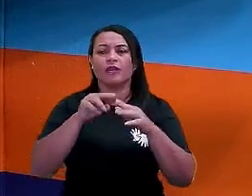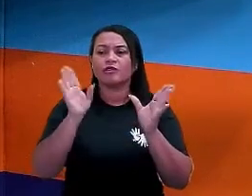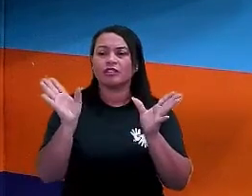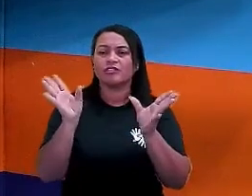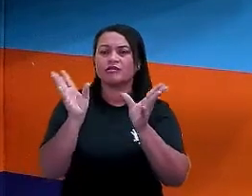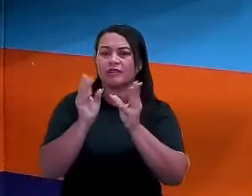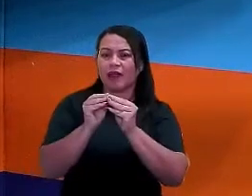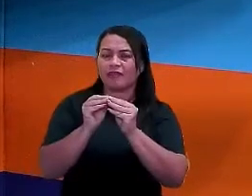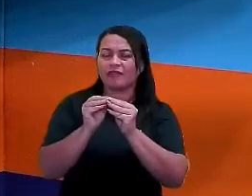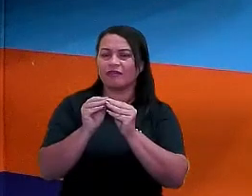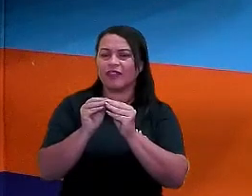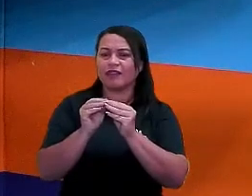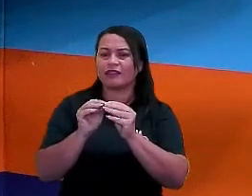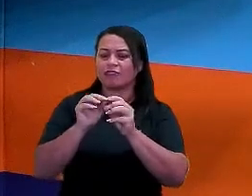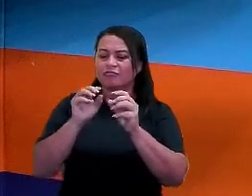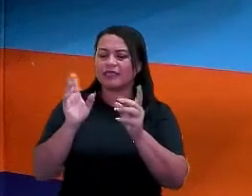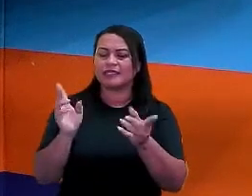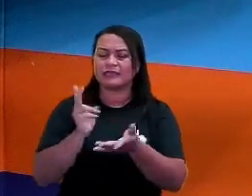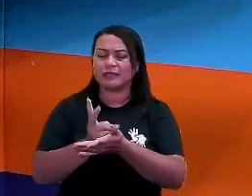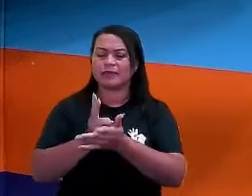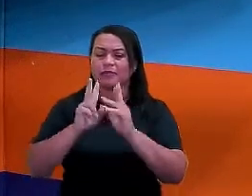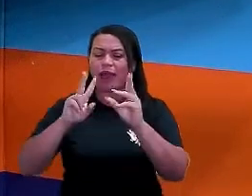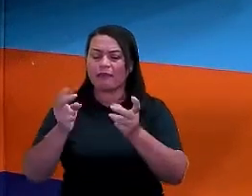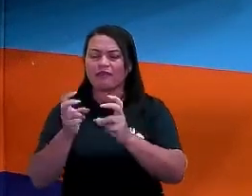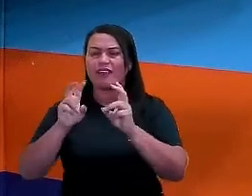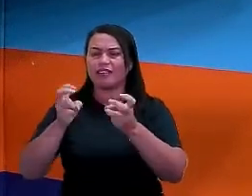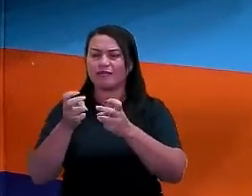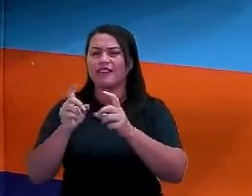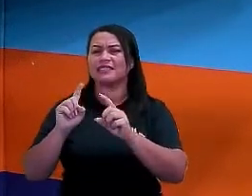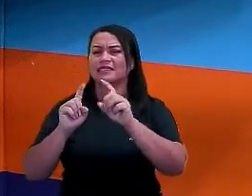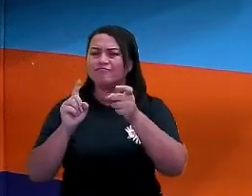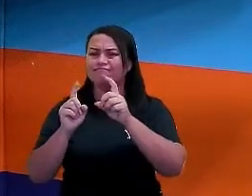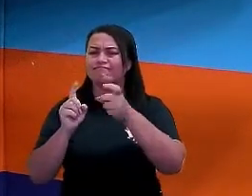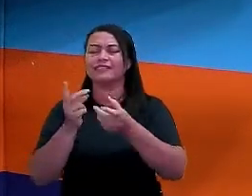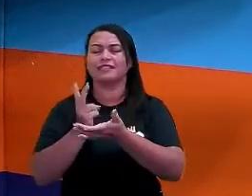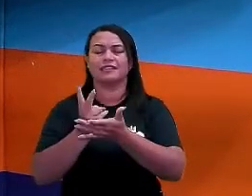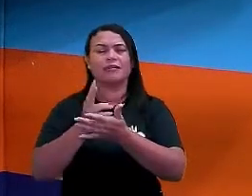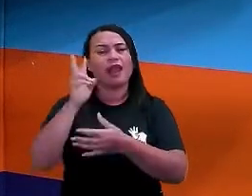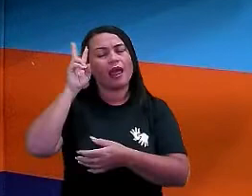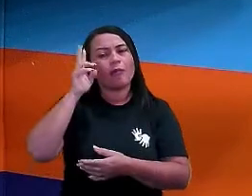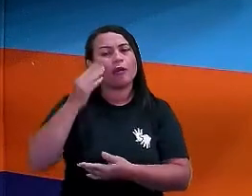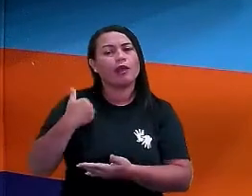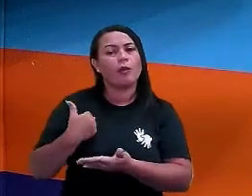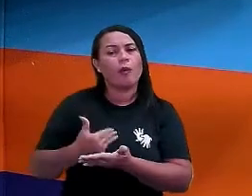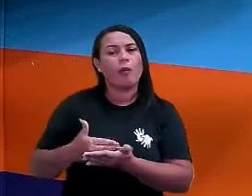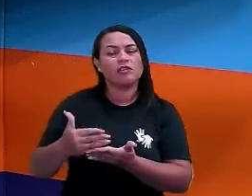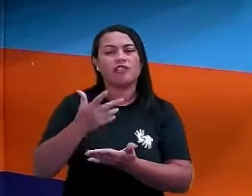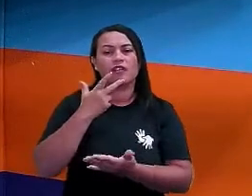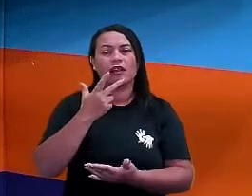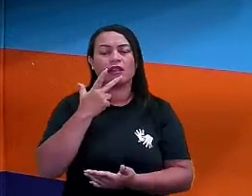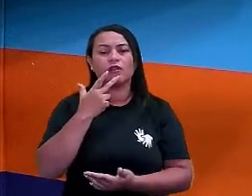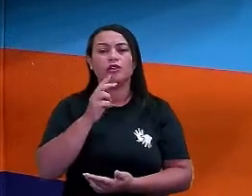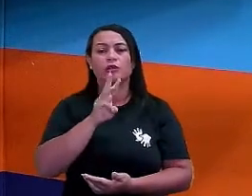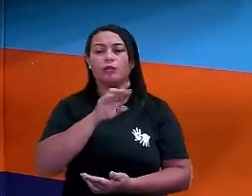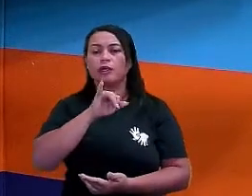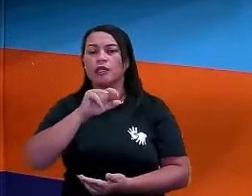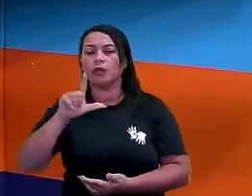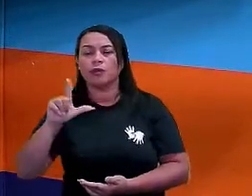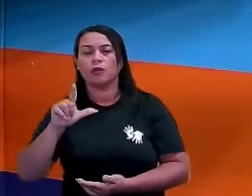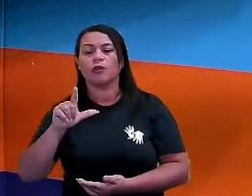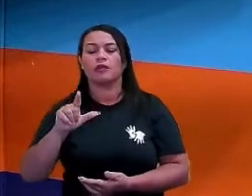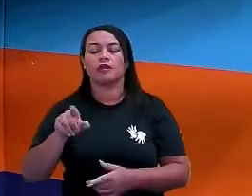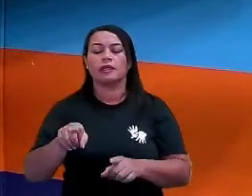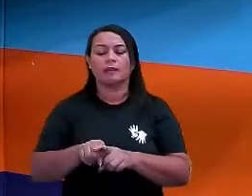abreviada do verbo to be ou do will. Lembra quando eu falei logo no início que o will not é negativo, mas ele tem uma forma abreviada